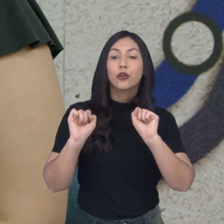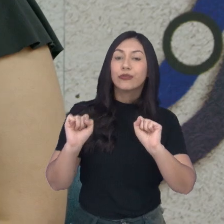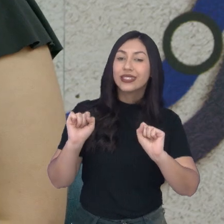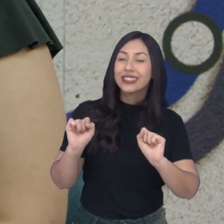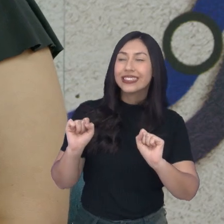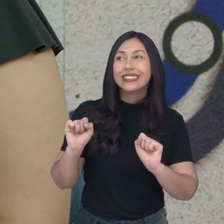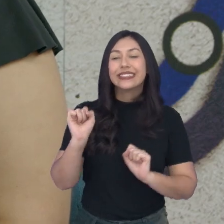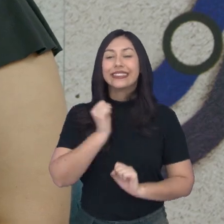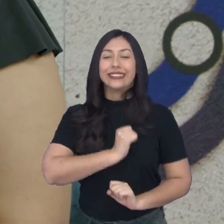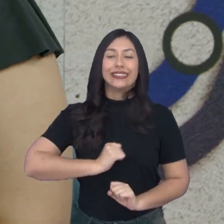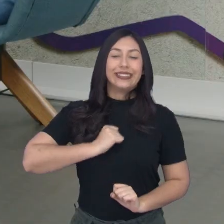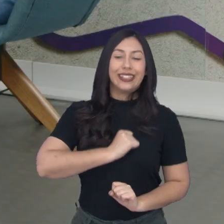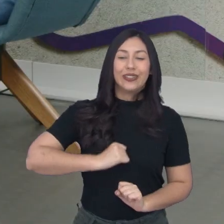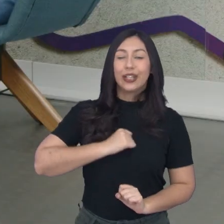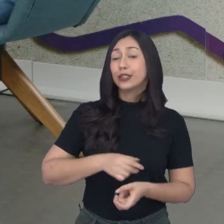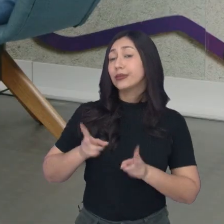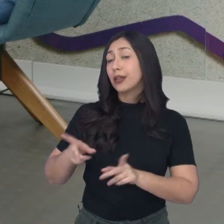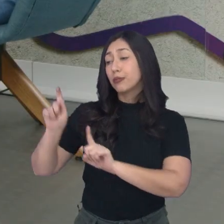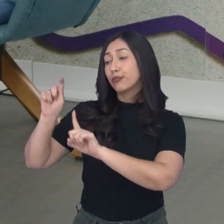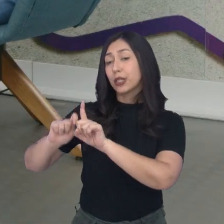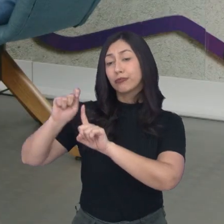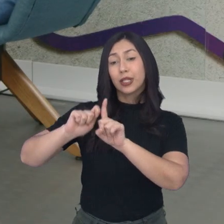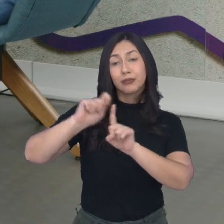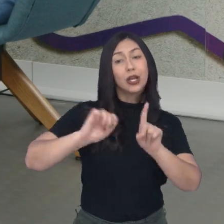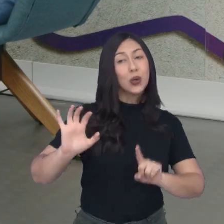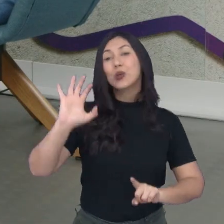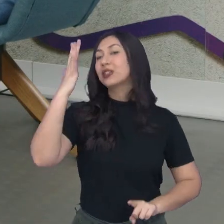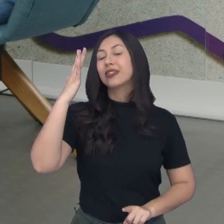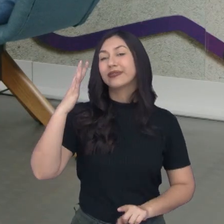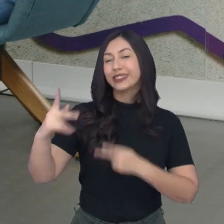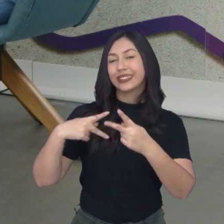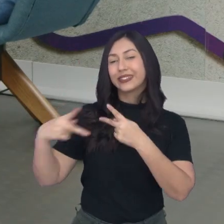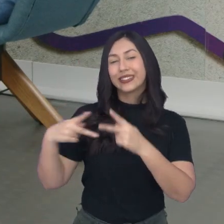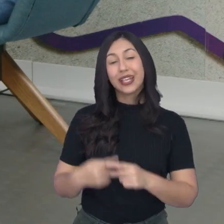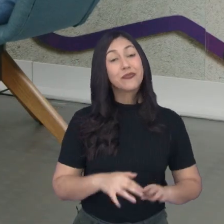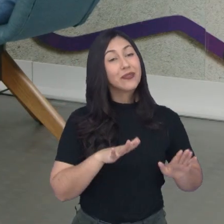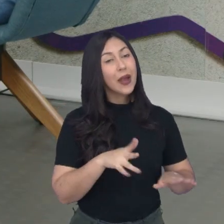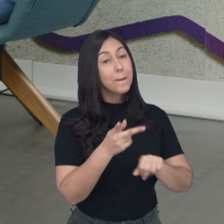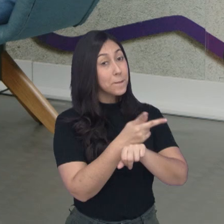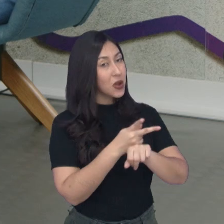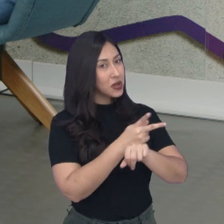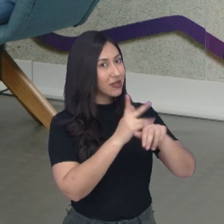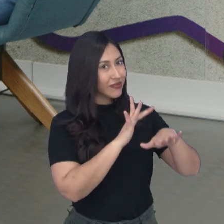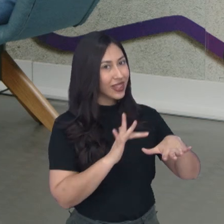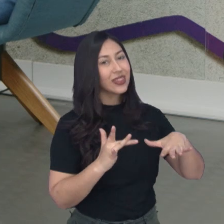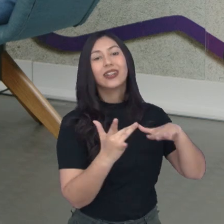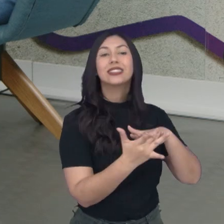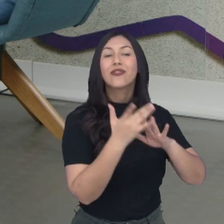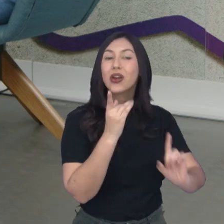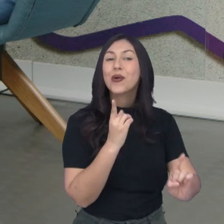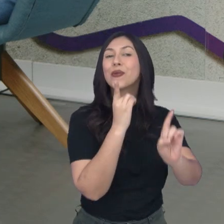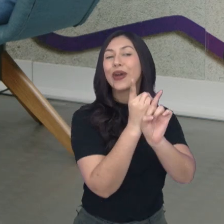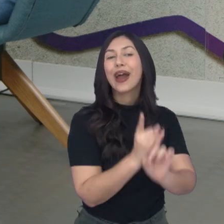gostinho de saudade. Né? Então, todo mês a gente tem uma feira vegana acontecendo em São José. Então é isso. Procure nossas redes sociais, lá que você vai achar a Carla